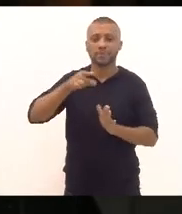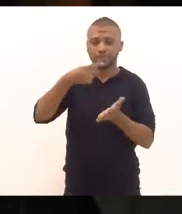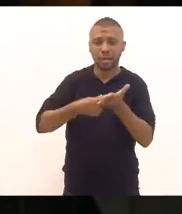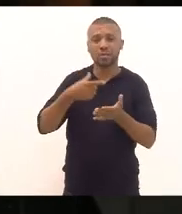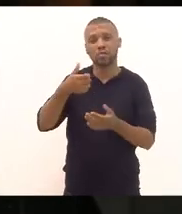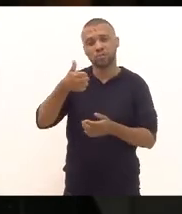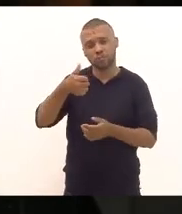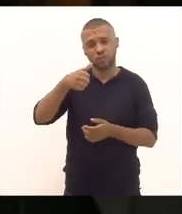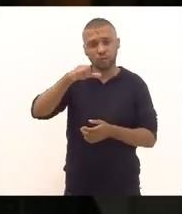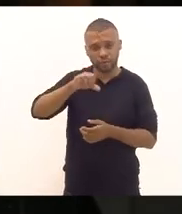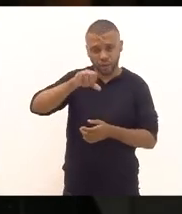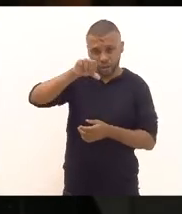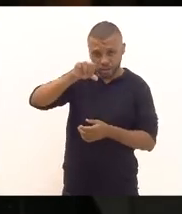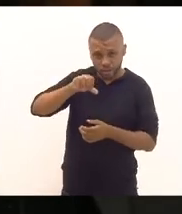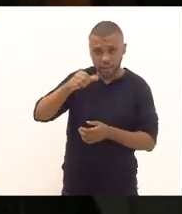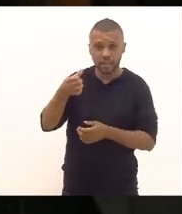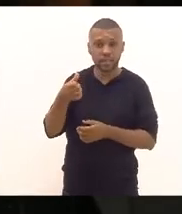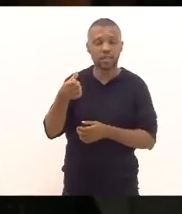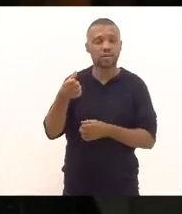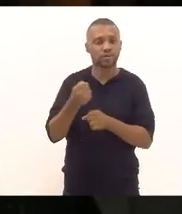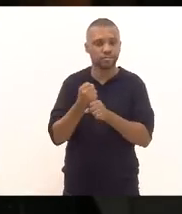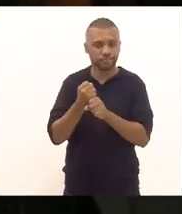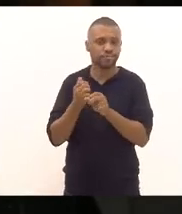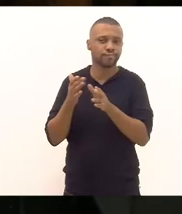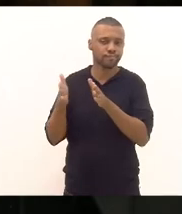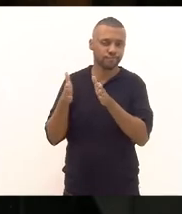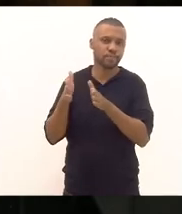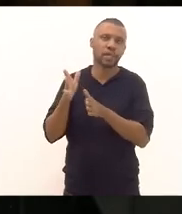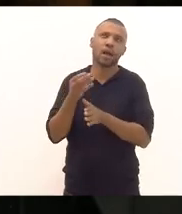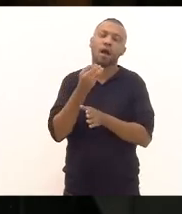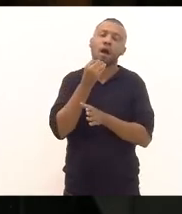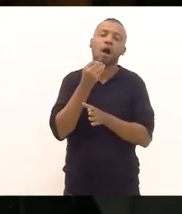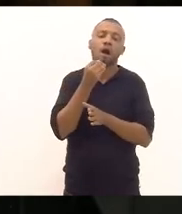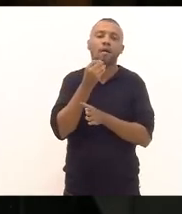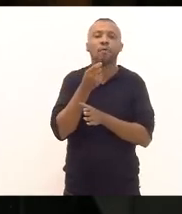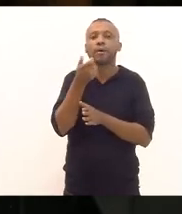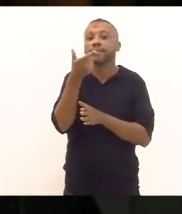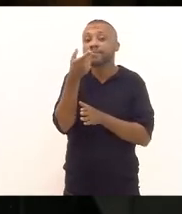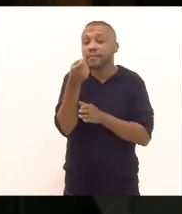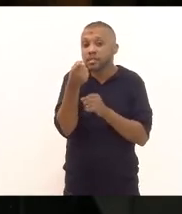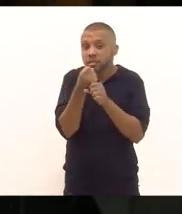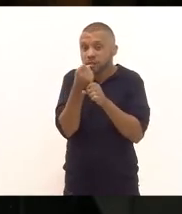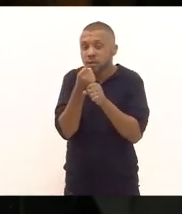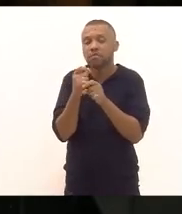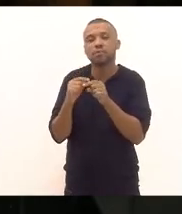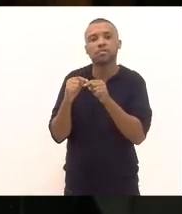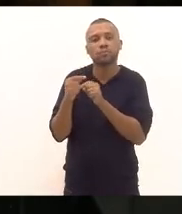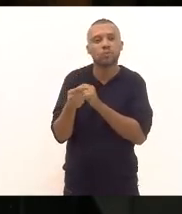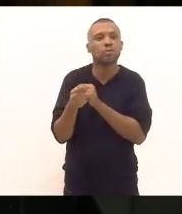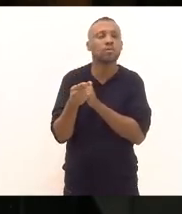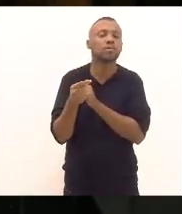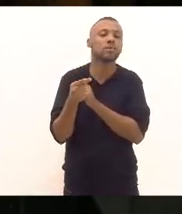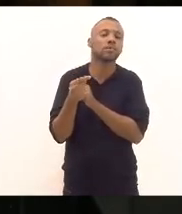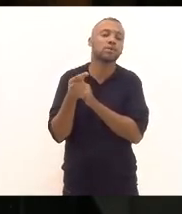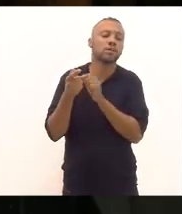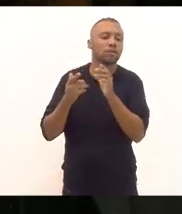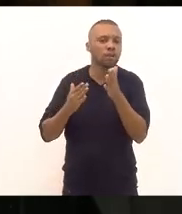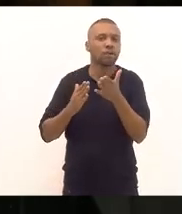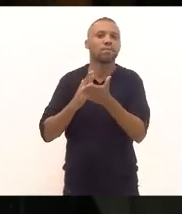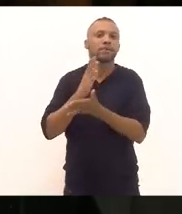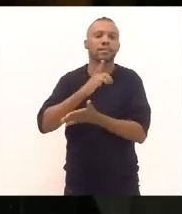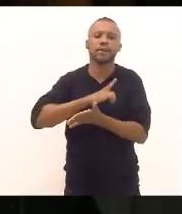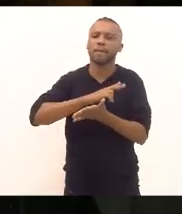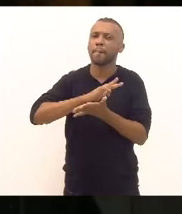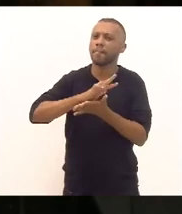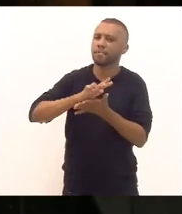de 1996 é consequentemente é quase 20 anos depois da sua da sua aprovação tem